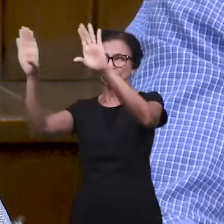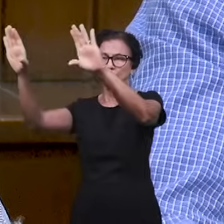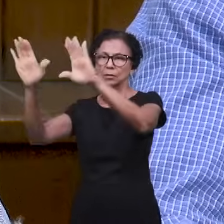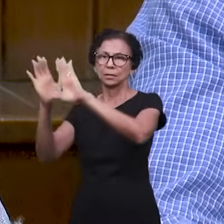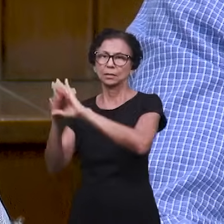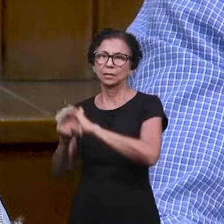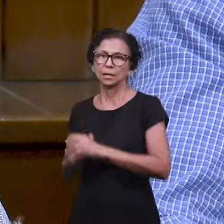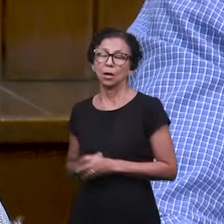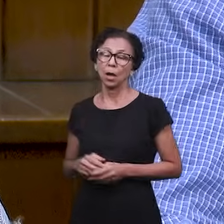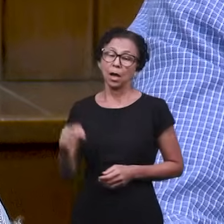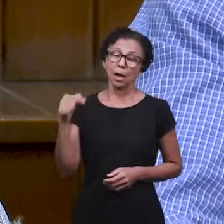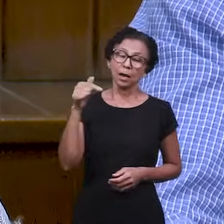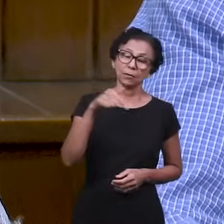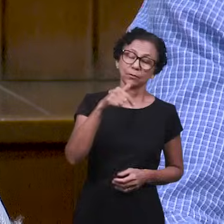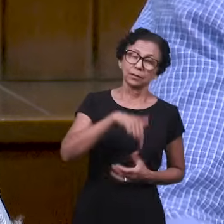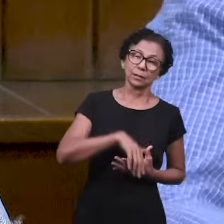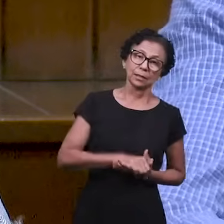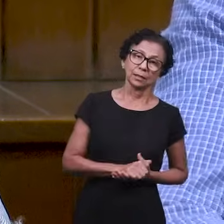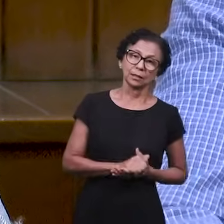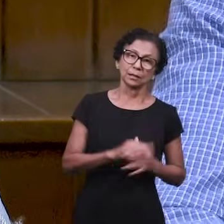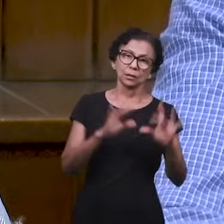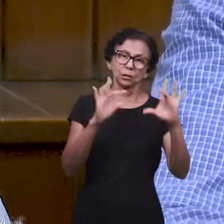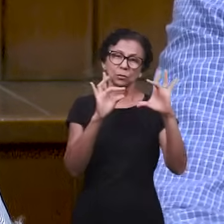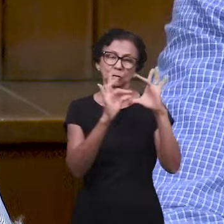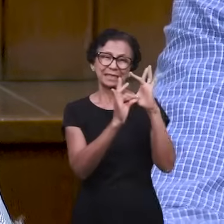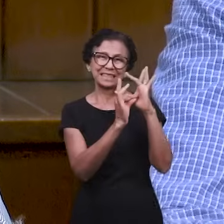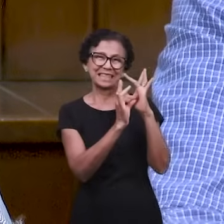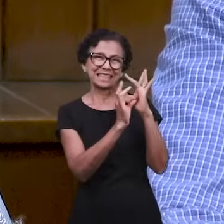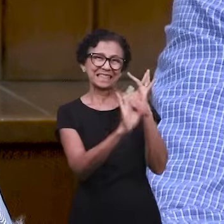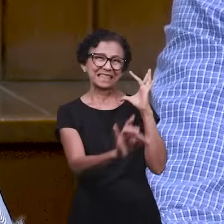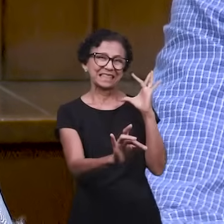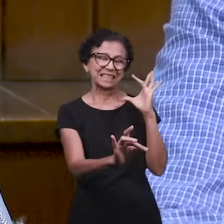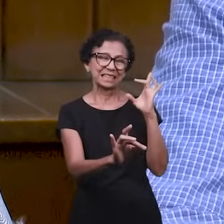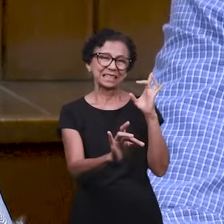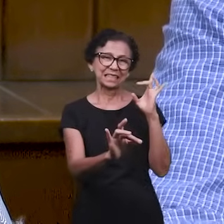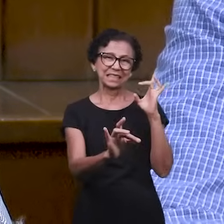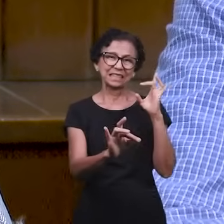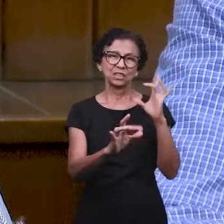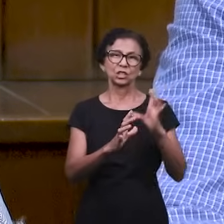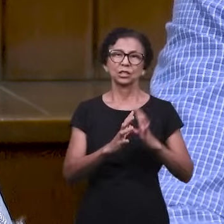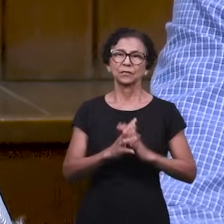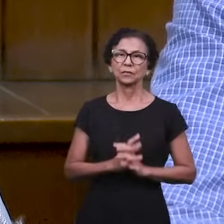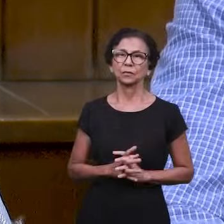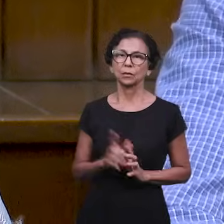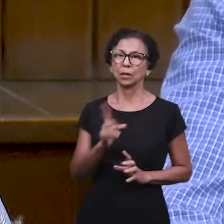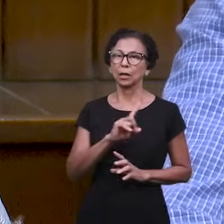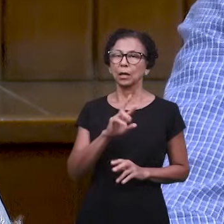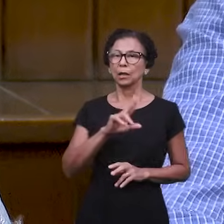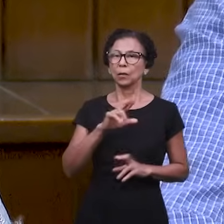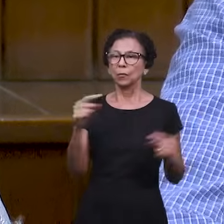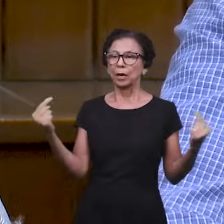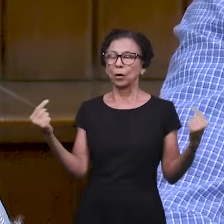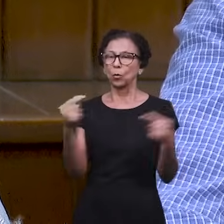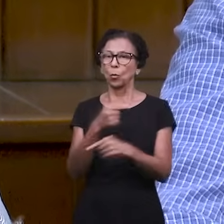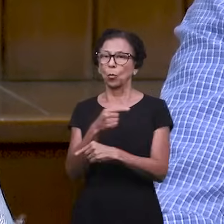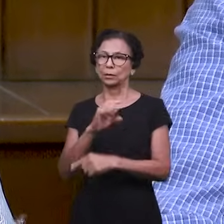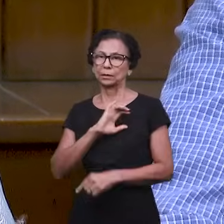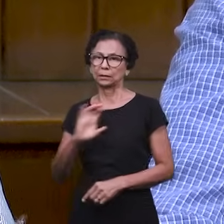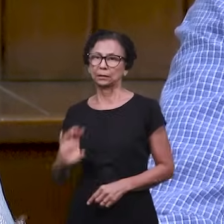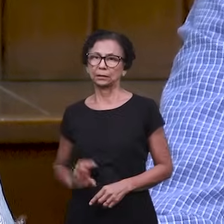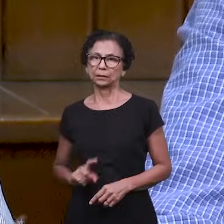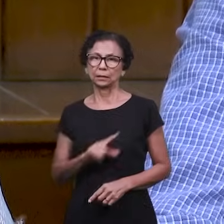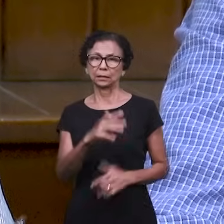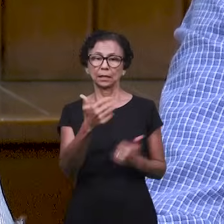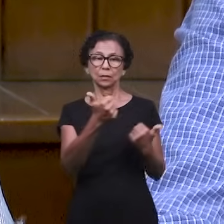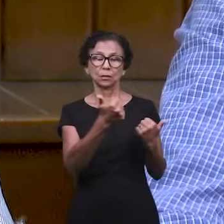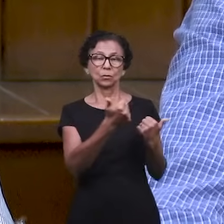governador extraordinário, que é o anticristo. O anticristo não significa contra Cristo, significa no lugar de Cristo. Ele